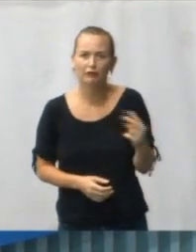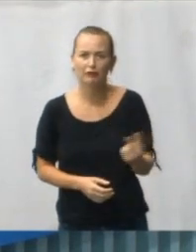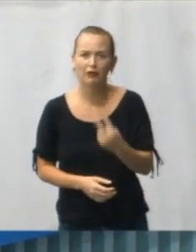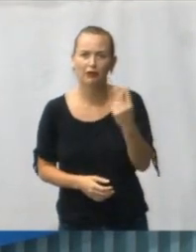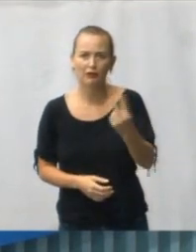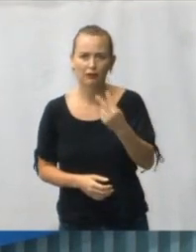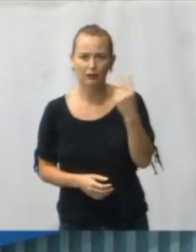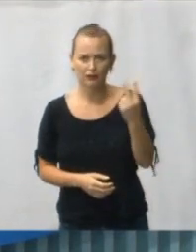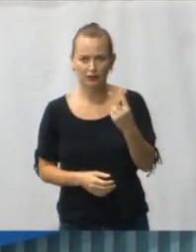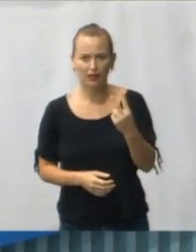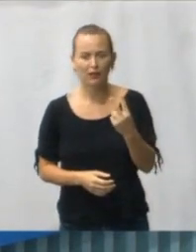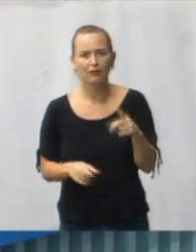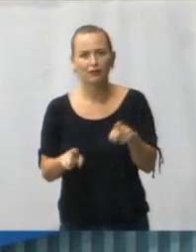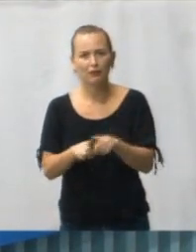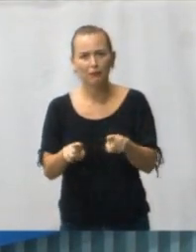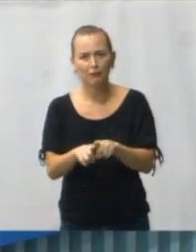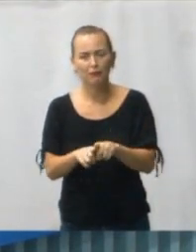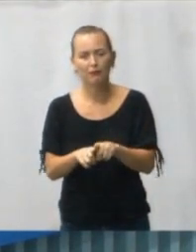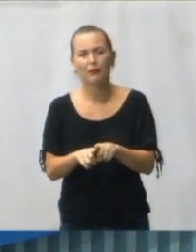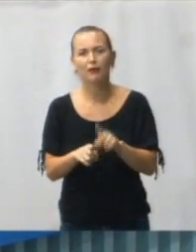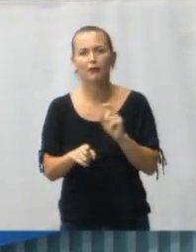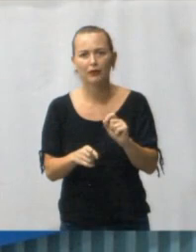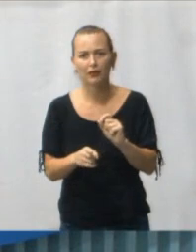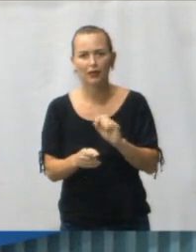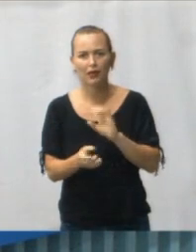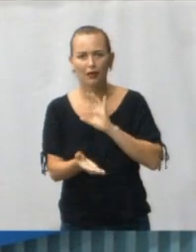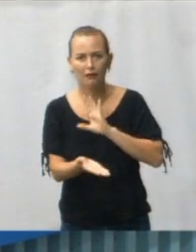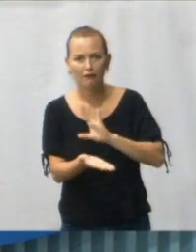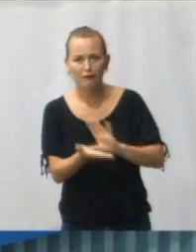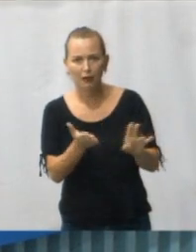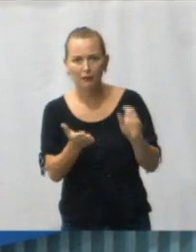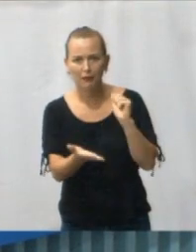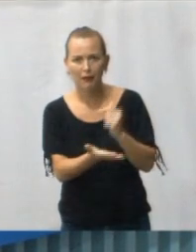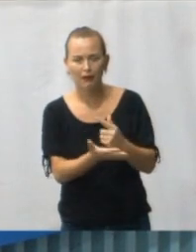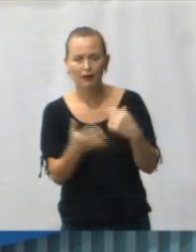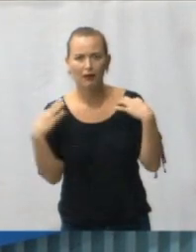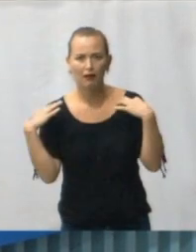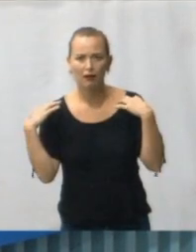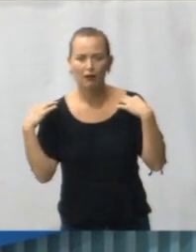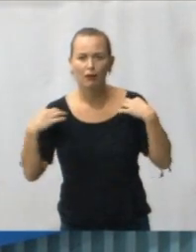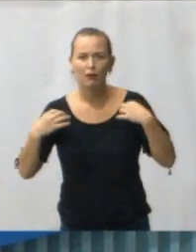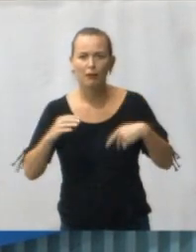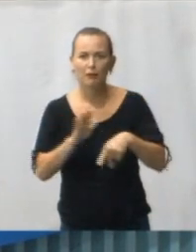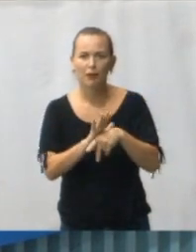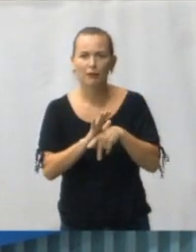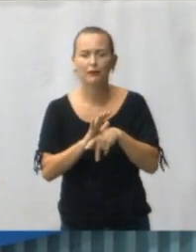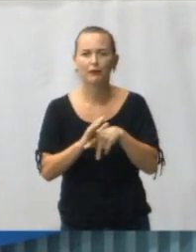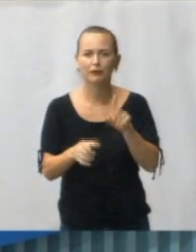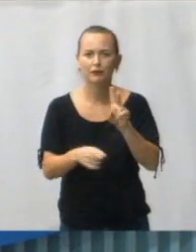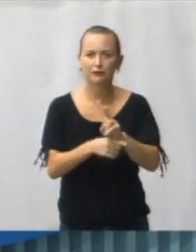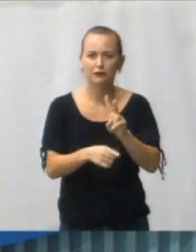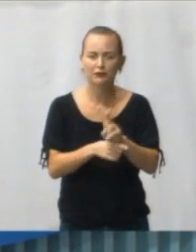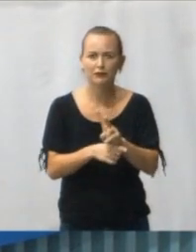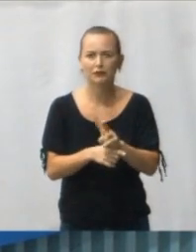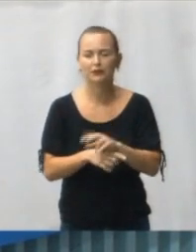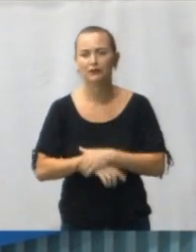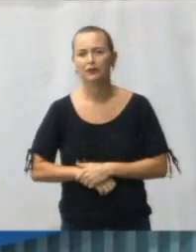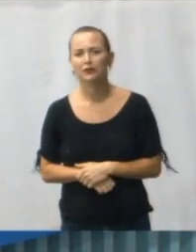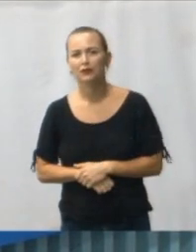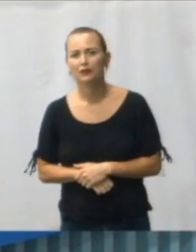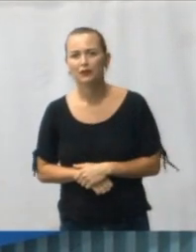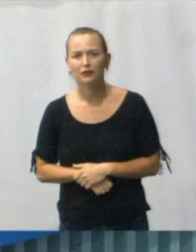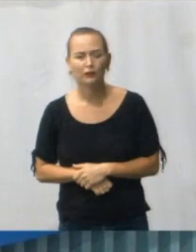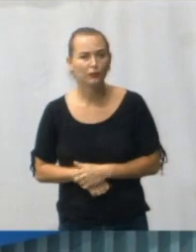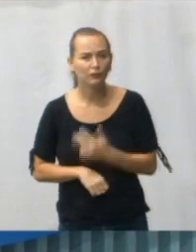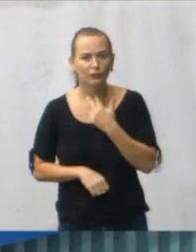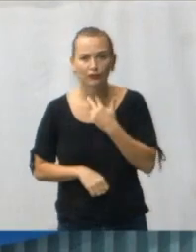fardamento e posteriormente com um plano de cargos e salários, né? Que é inadmissível uma guarda municipal que